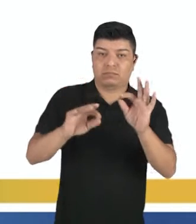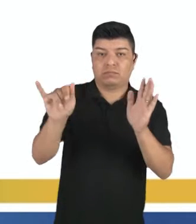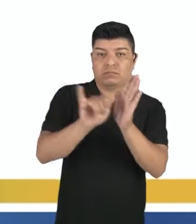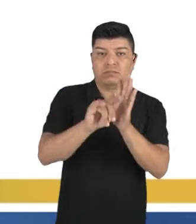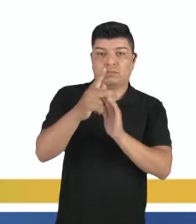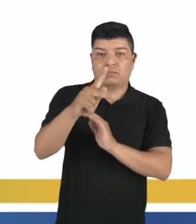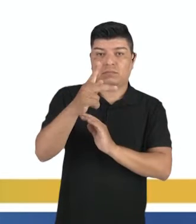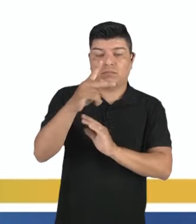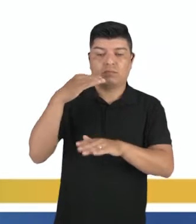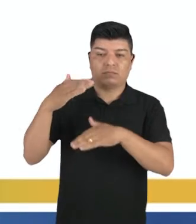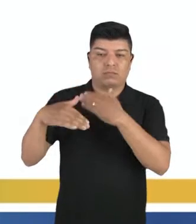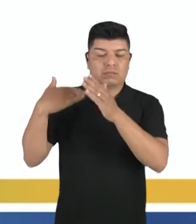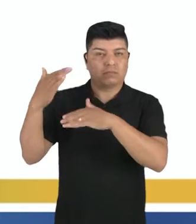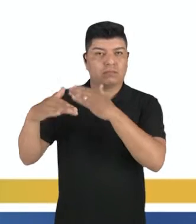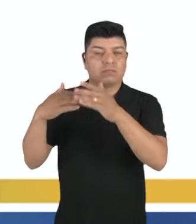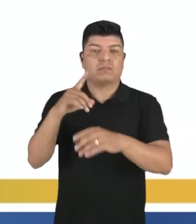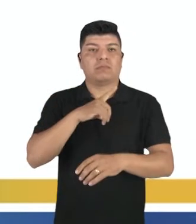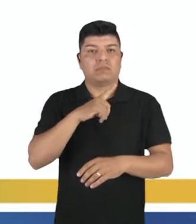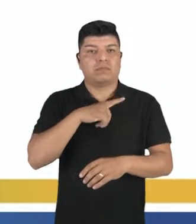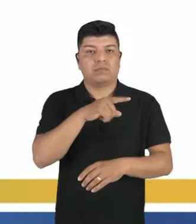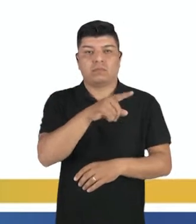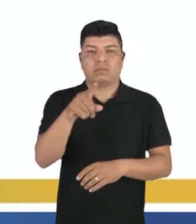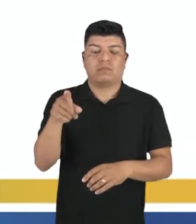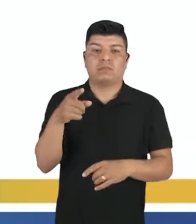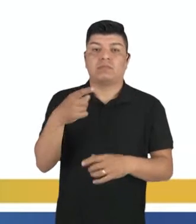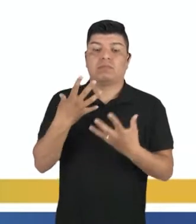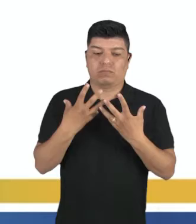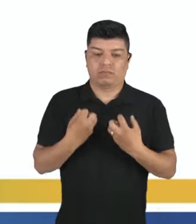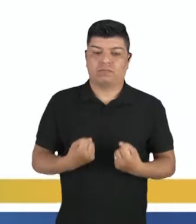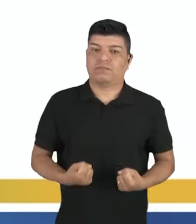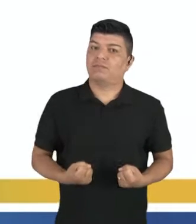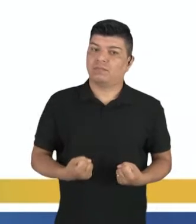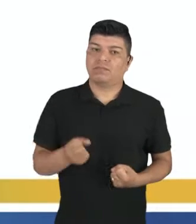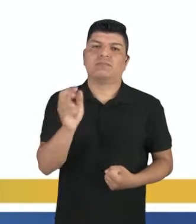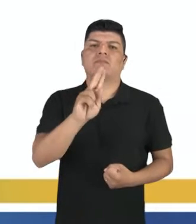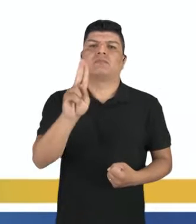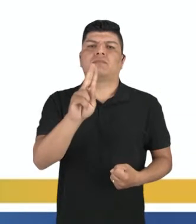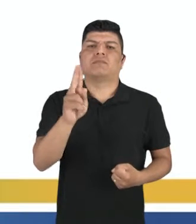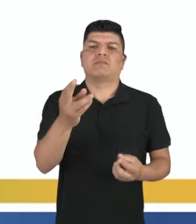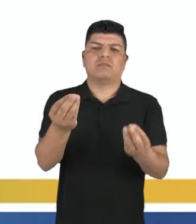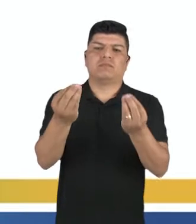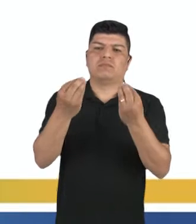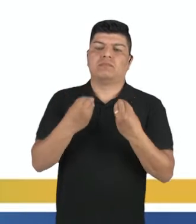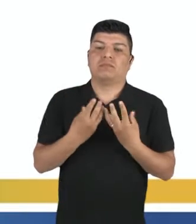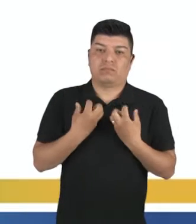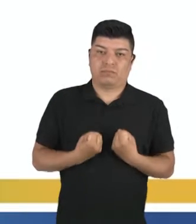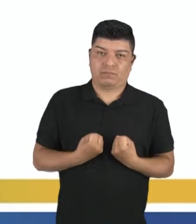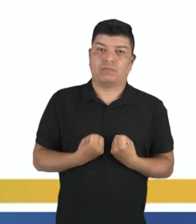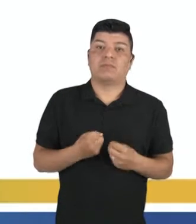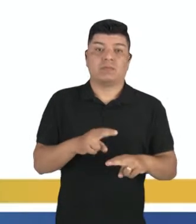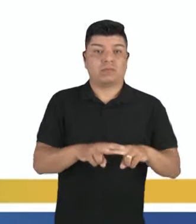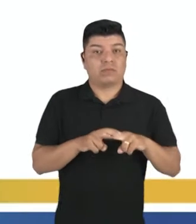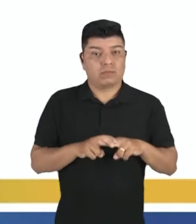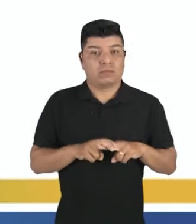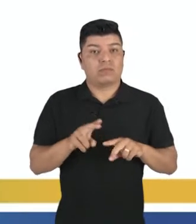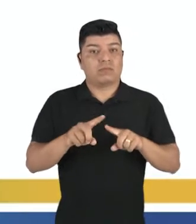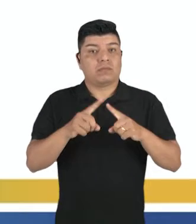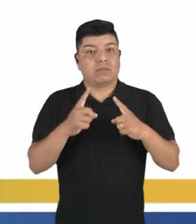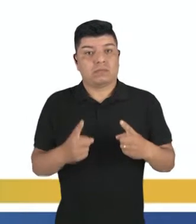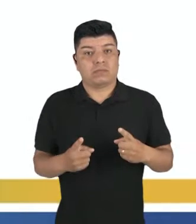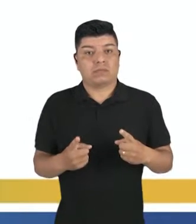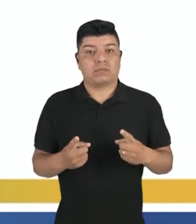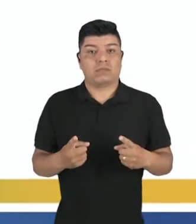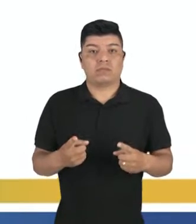um processo de elaboração em que você toma posse do nome que lhe foi dado. Então, ele pesa, mas não